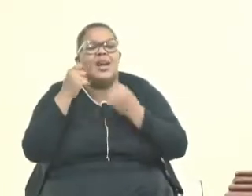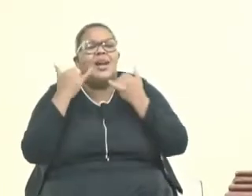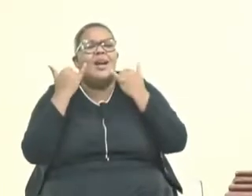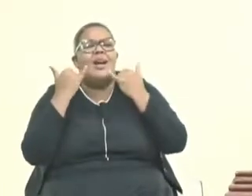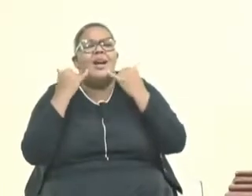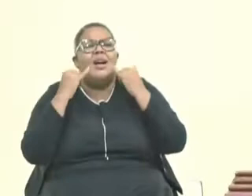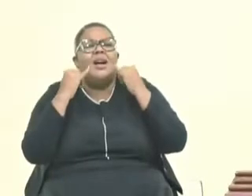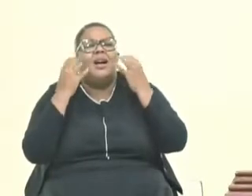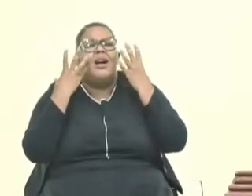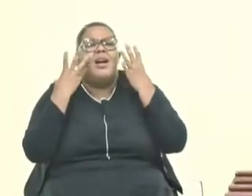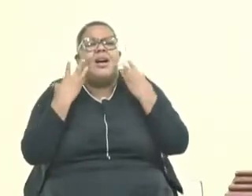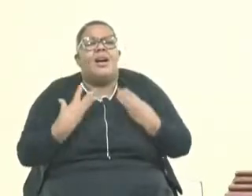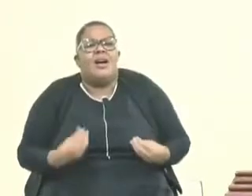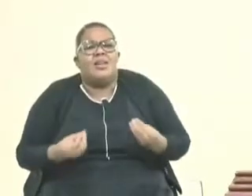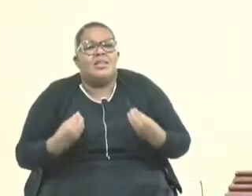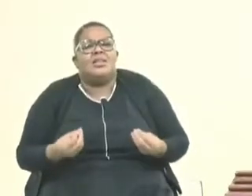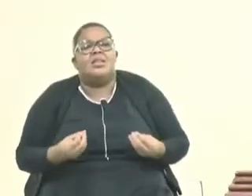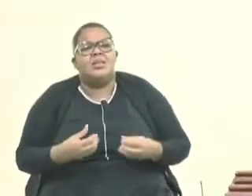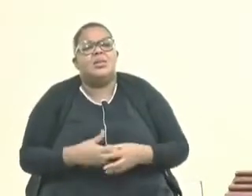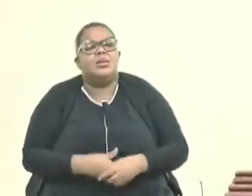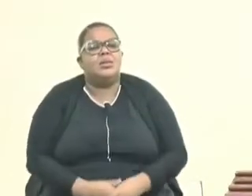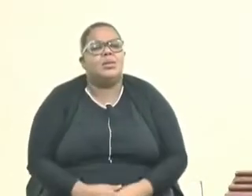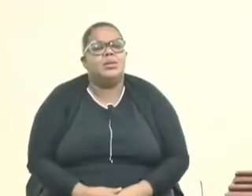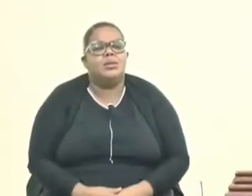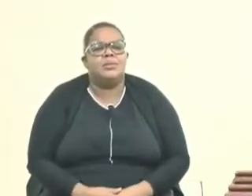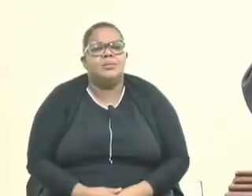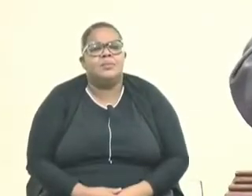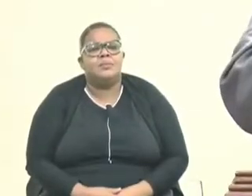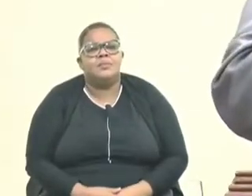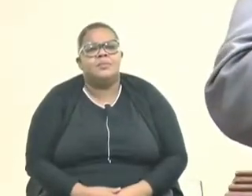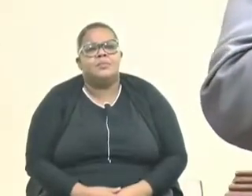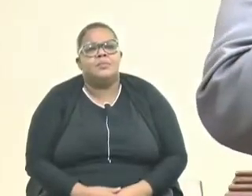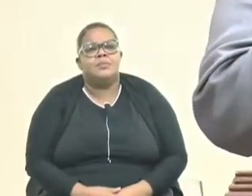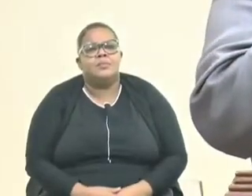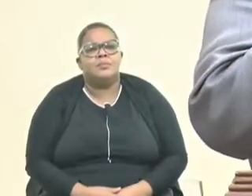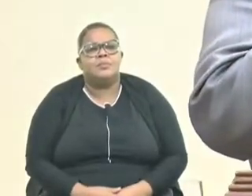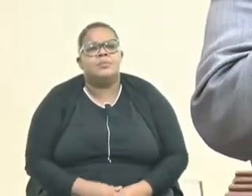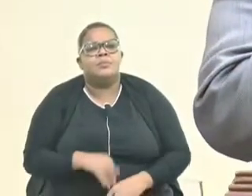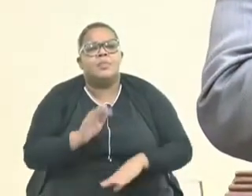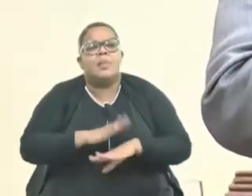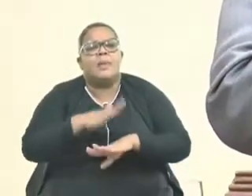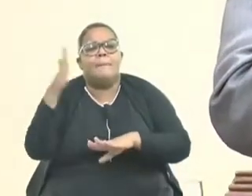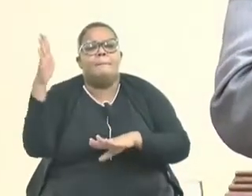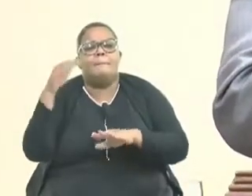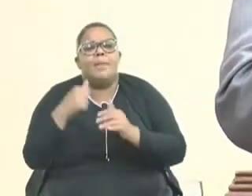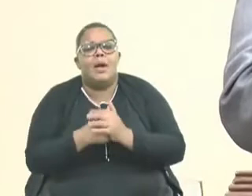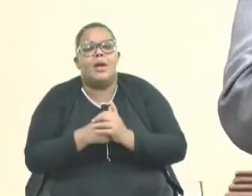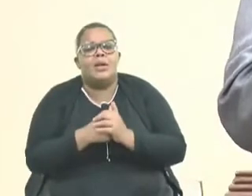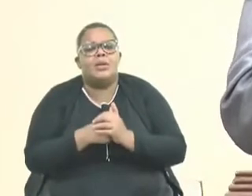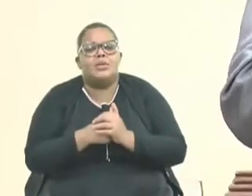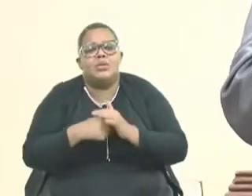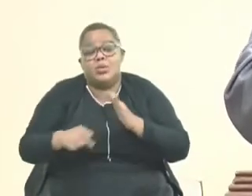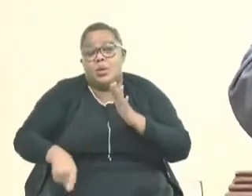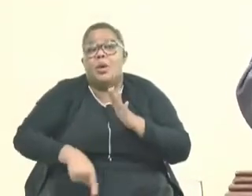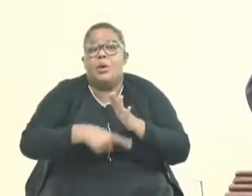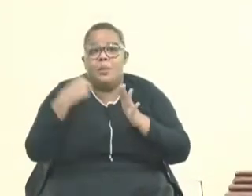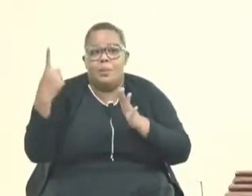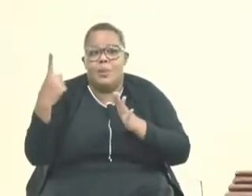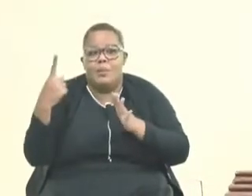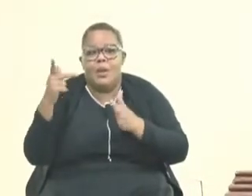e não é o caso de hoje aqui e mais o primeiro azeite